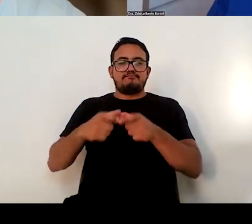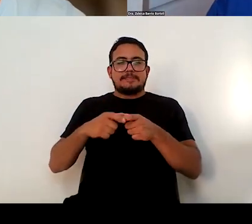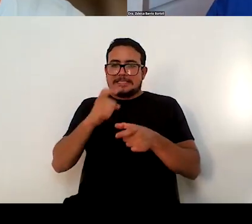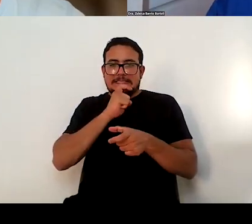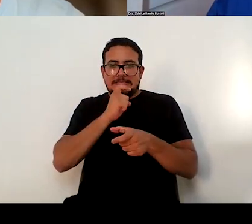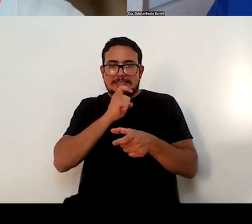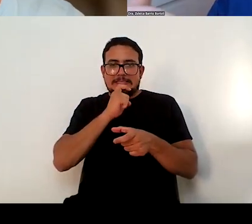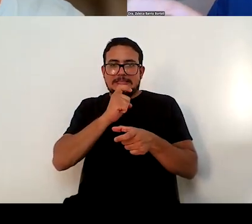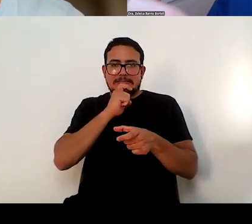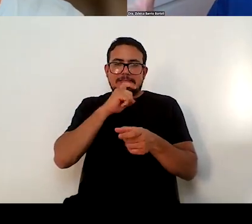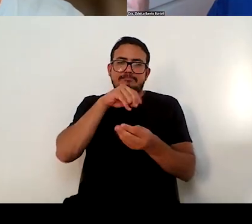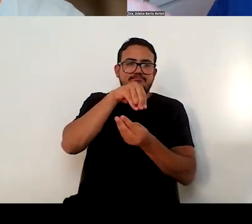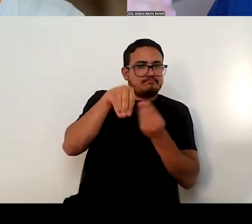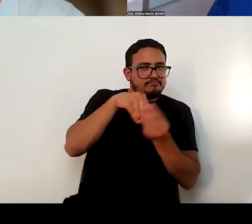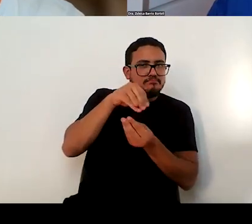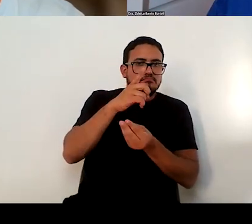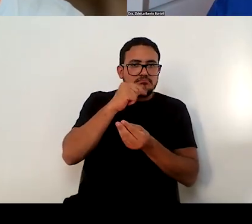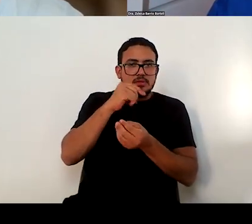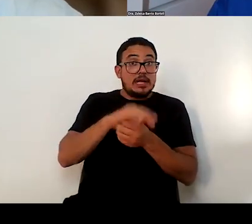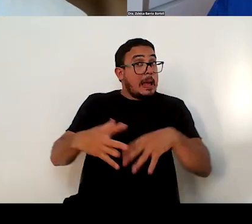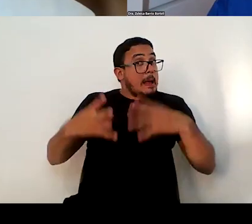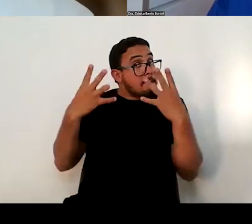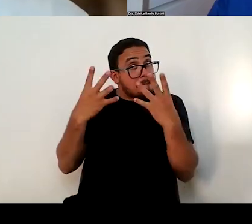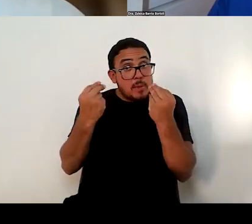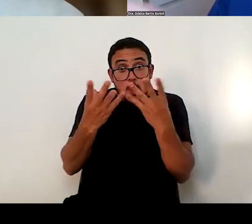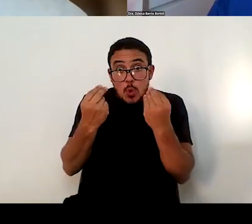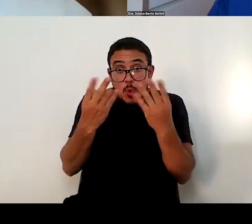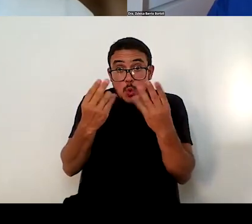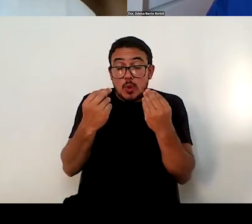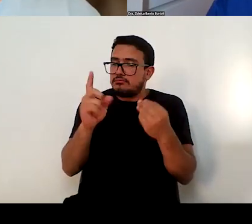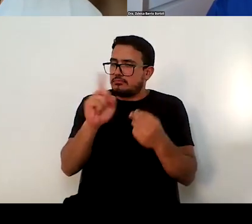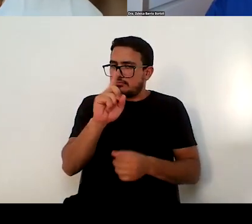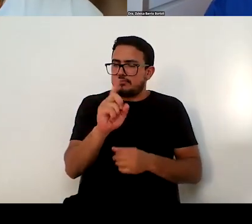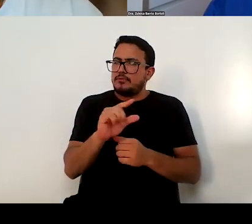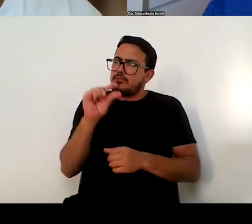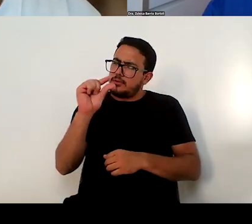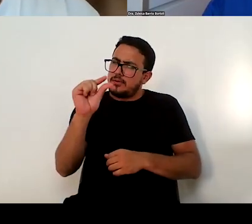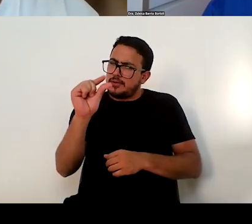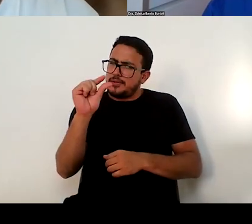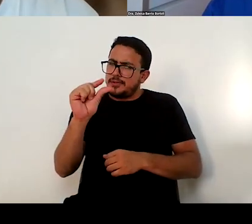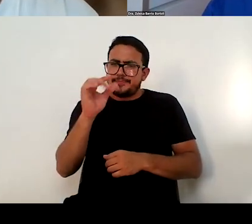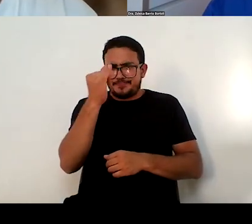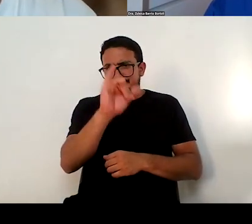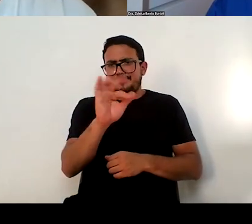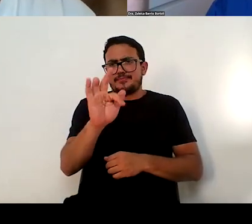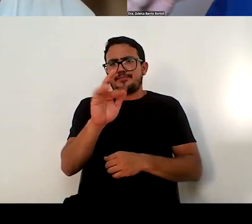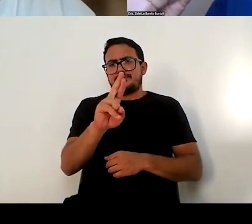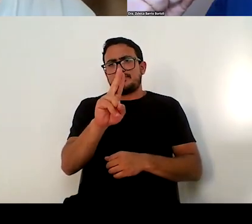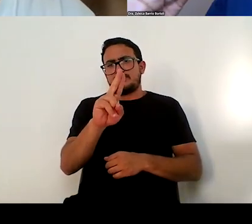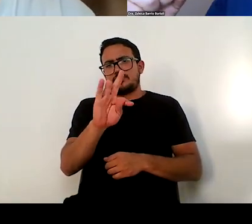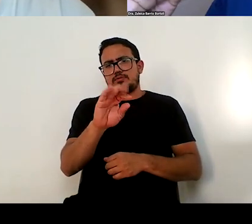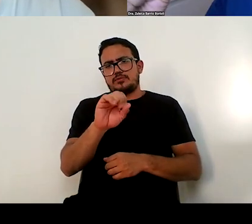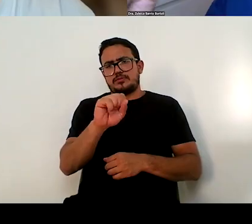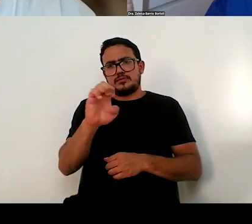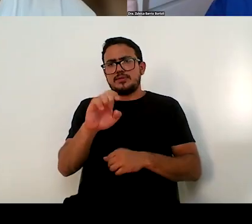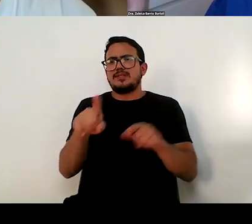muito concentrado para não ter excesso de frutose, tá? E não adicionar açúcar, tá? Você adicionar